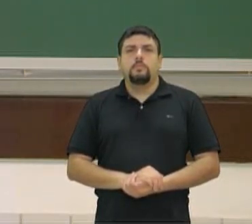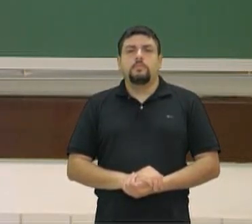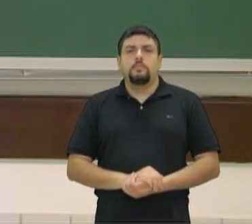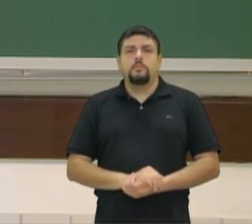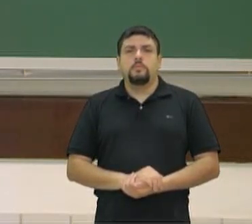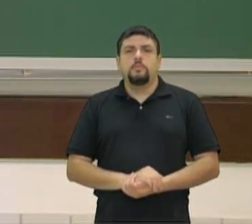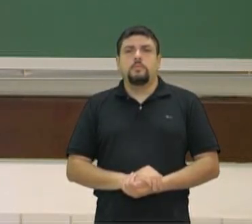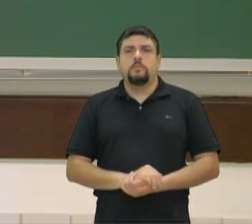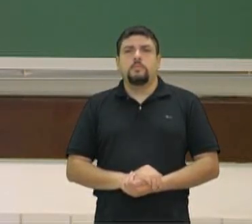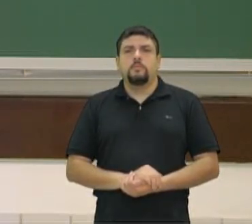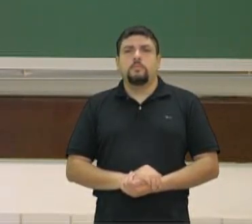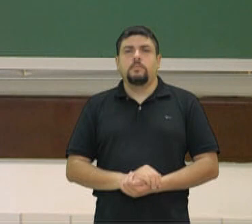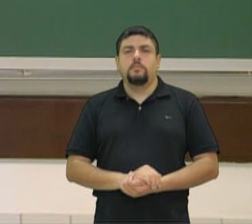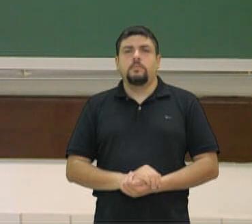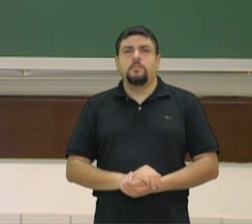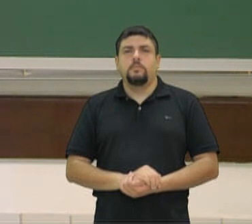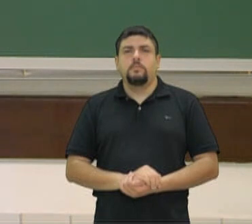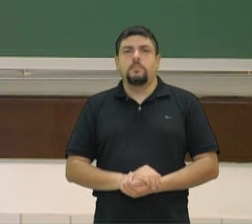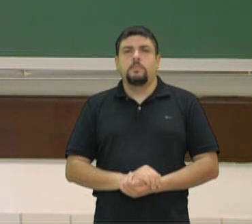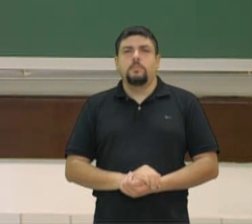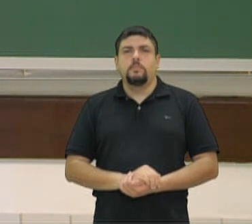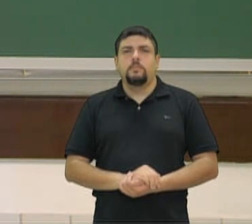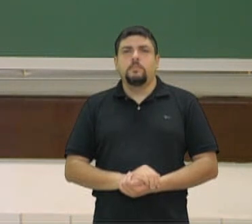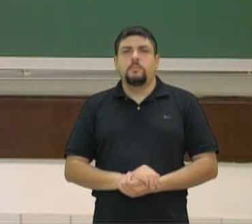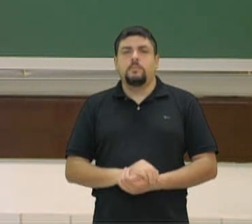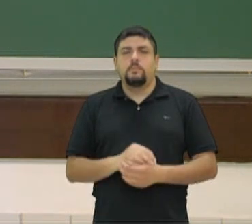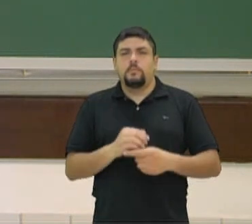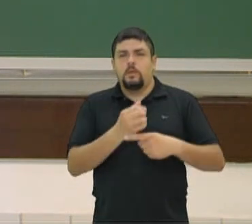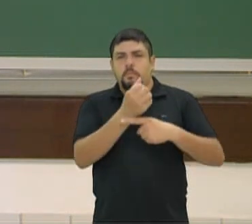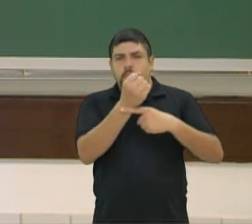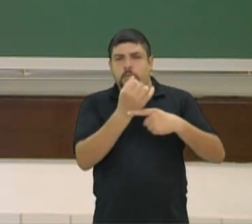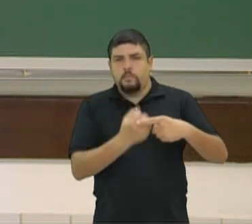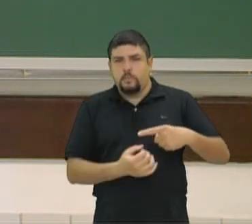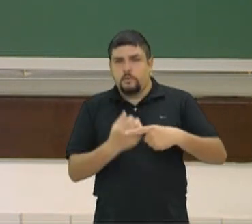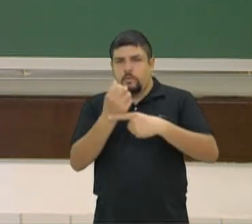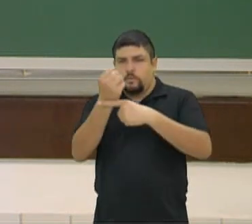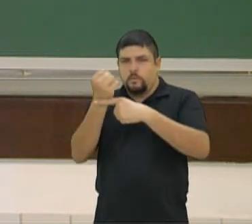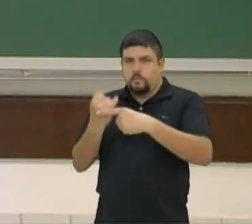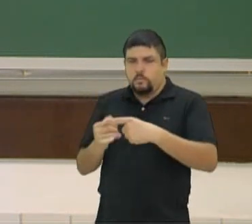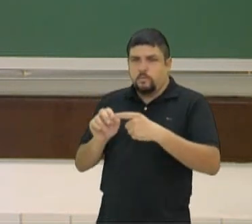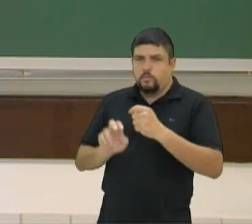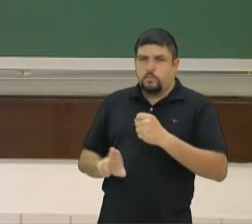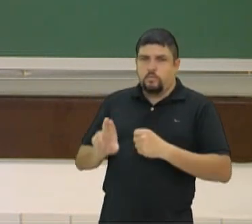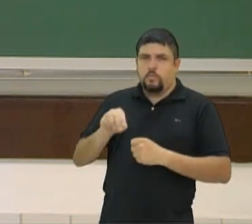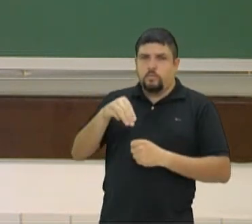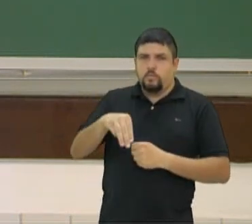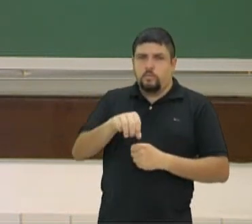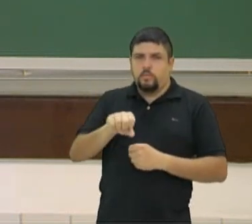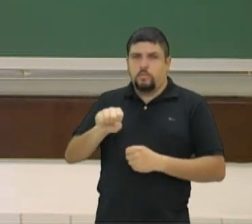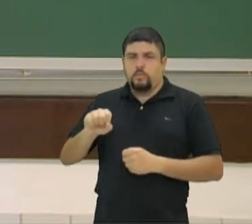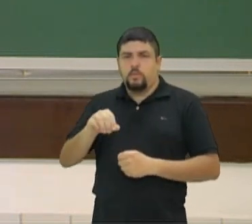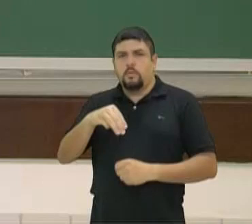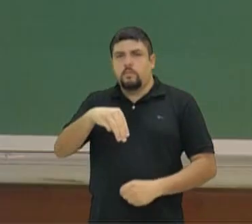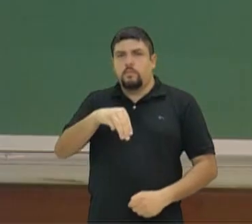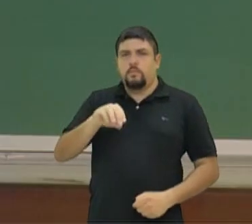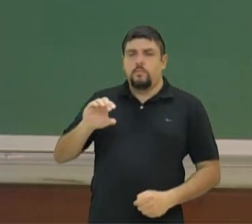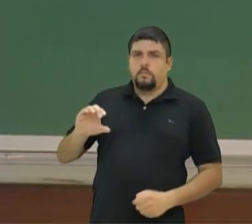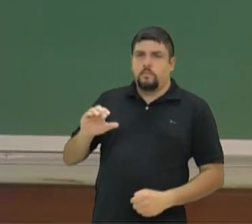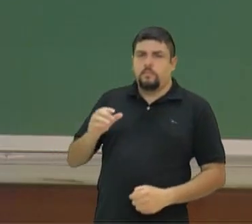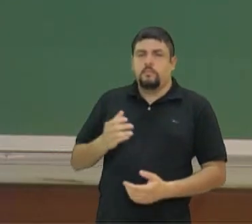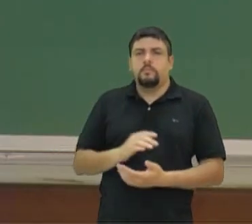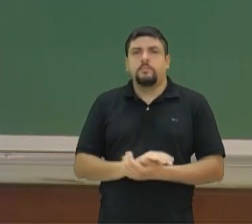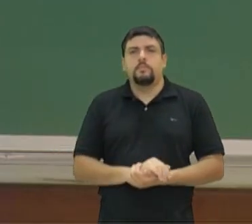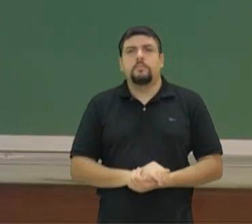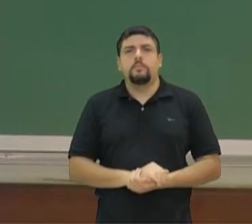múltiplo comum, 6 cosseno de 7π sobre 12 mais i seno de 7π sobre 12. Beleza? Falando